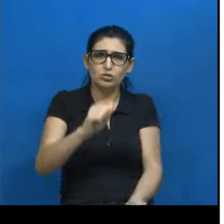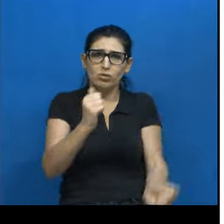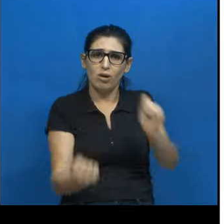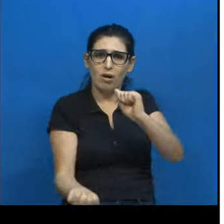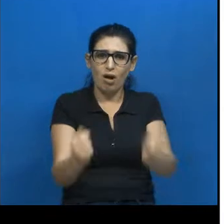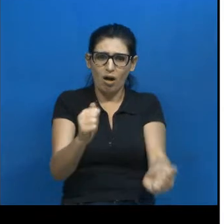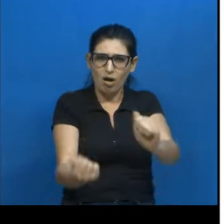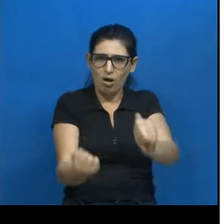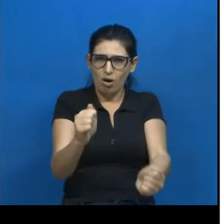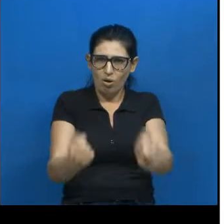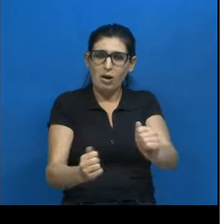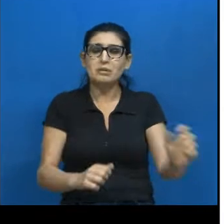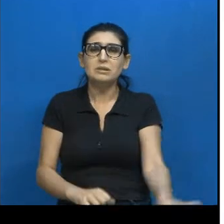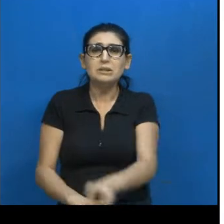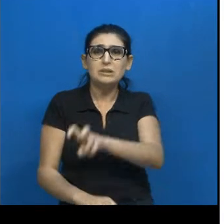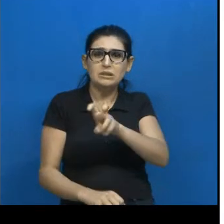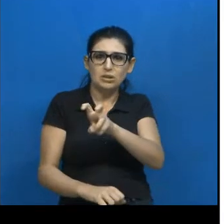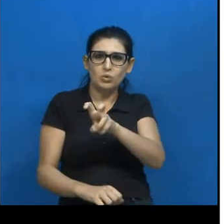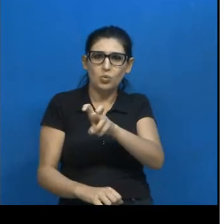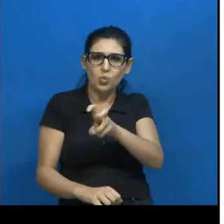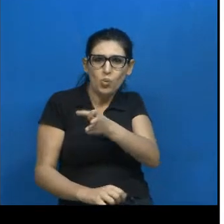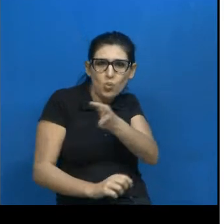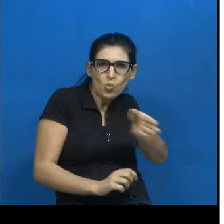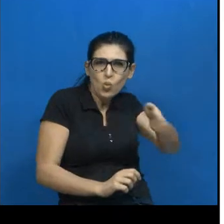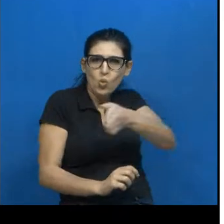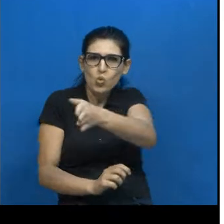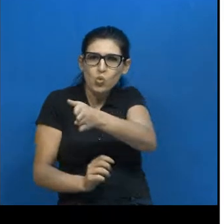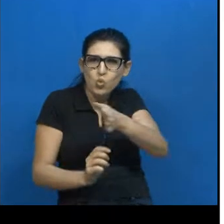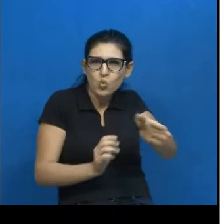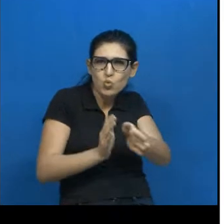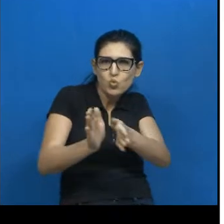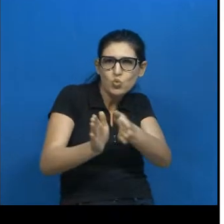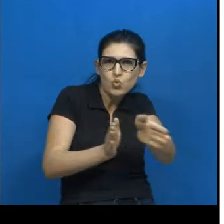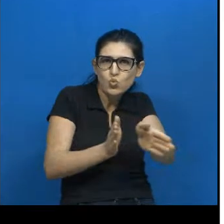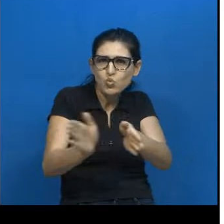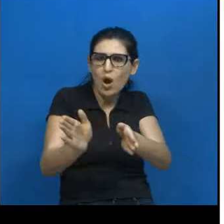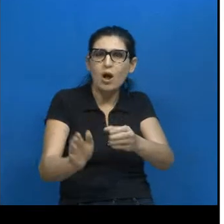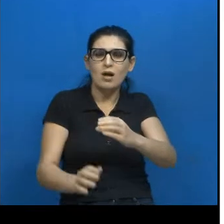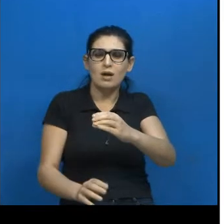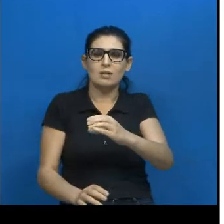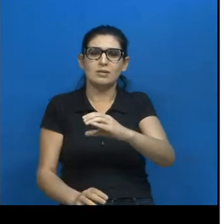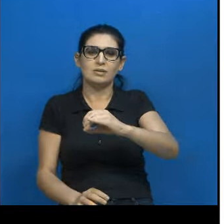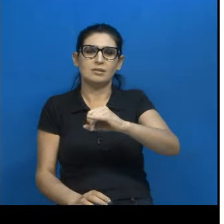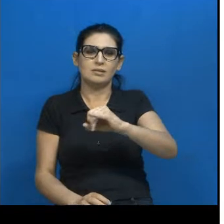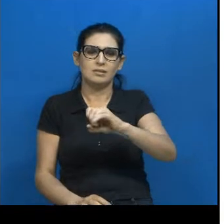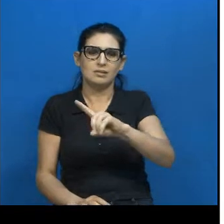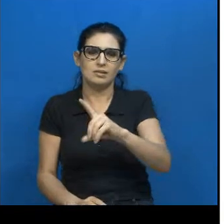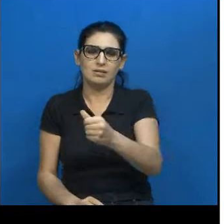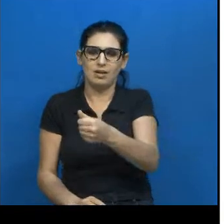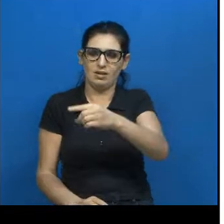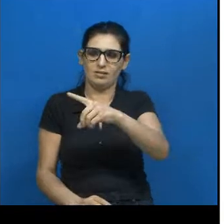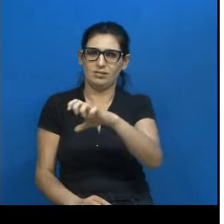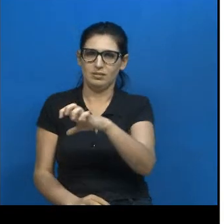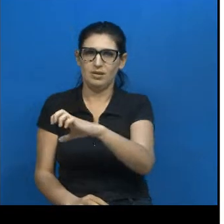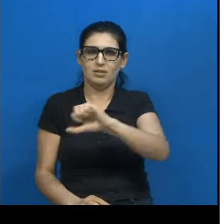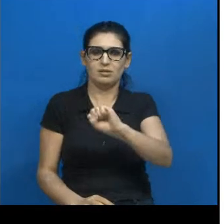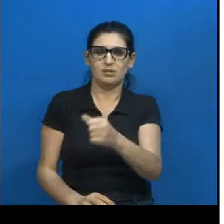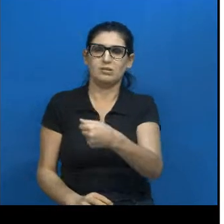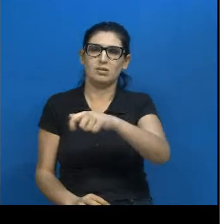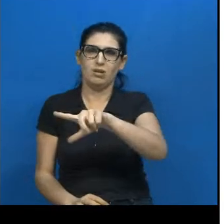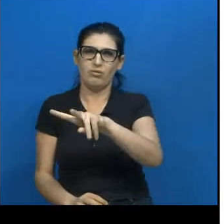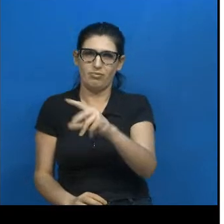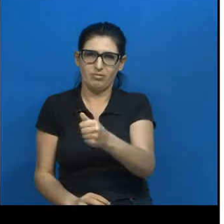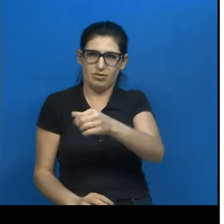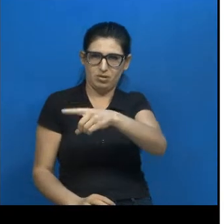essas 5 linhas aí. O que são essas 5 linhas? Que é a linha da Cidade de Salvador, do Parque Imperial, lá do Vila Garcia